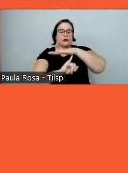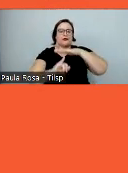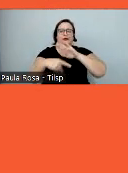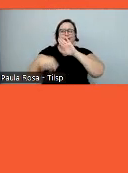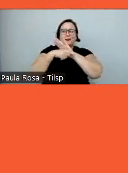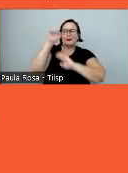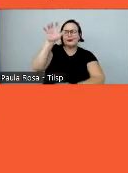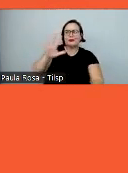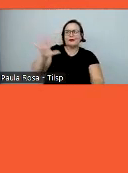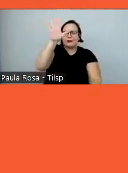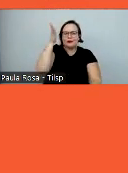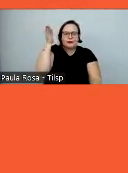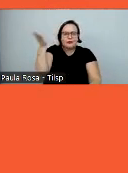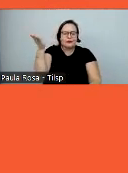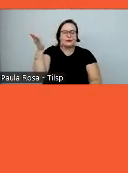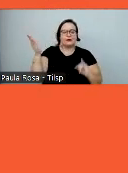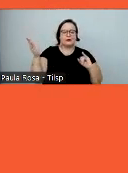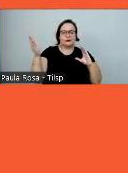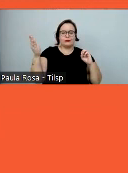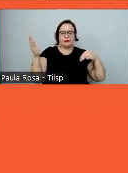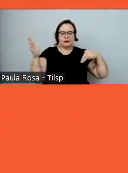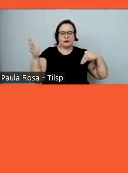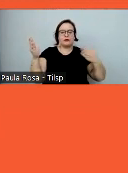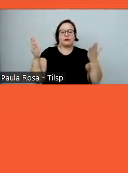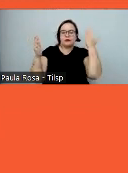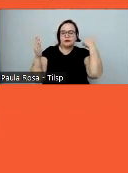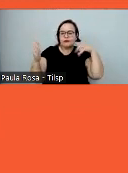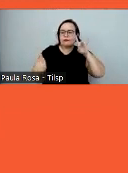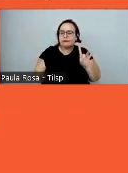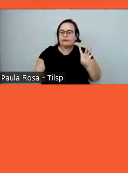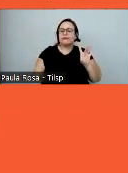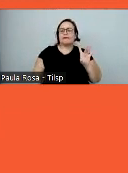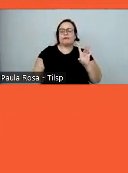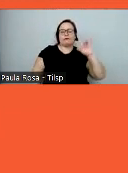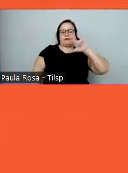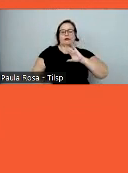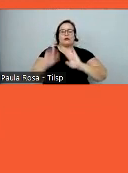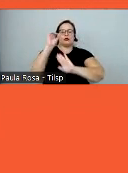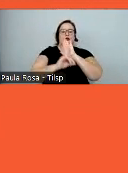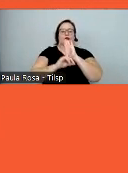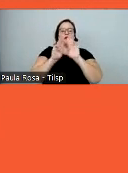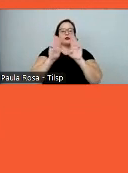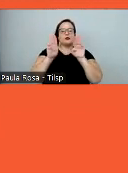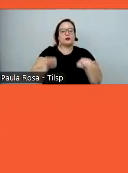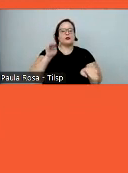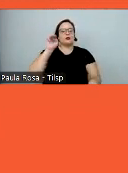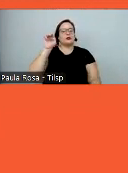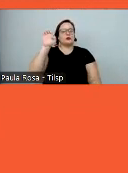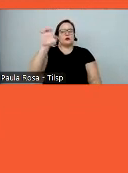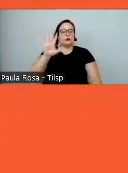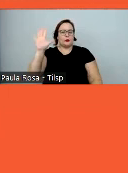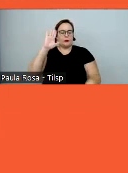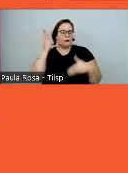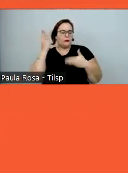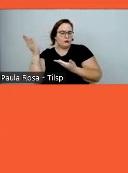em que o icon era um órgão basicamente composto por diretores de museus europeus e essa definição ela foi sendo